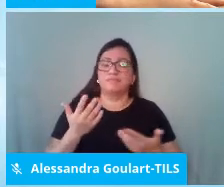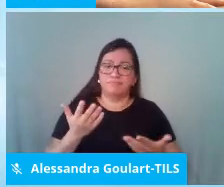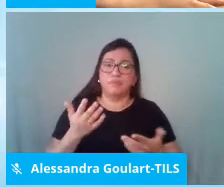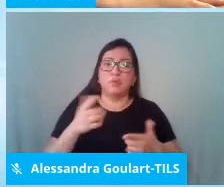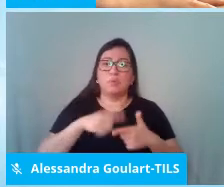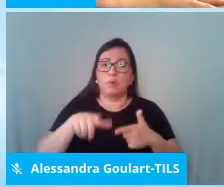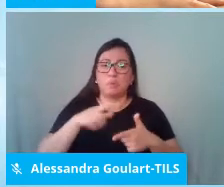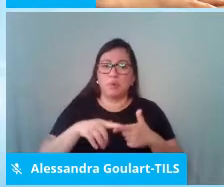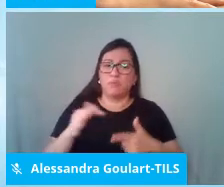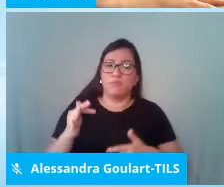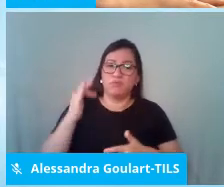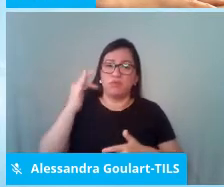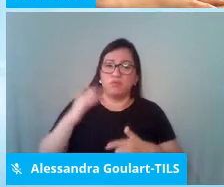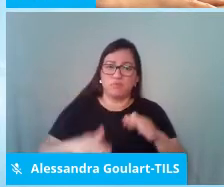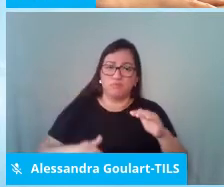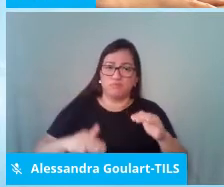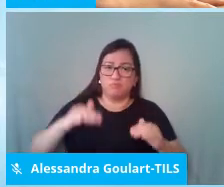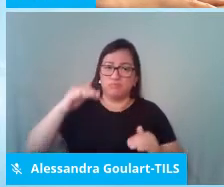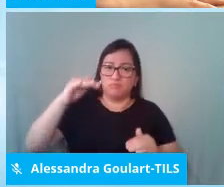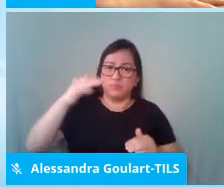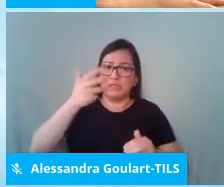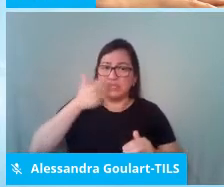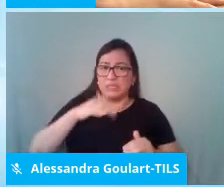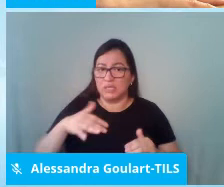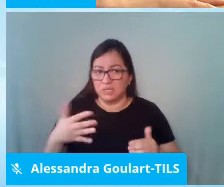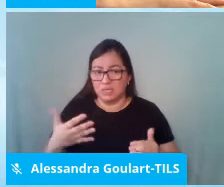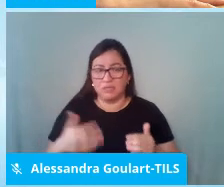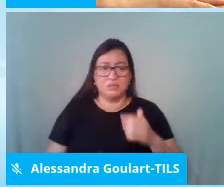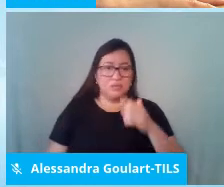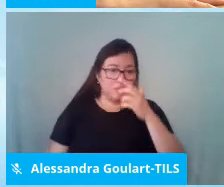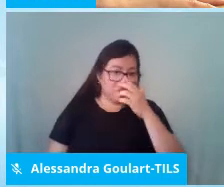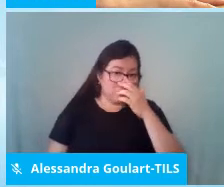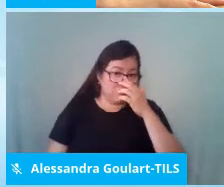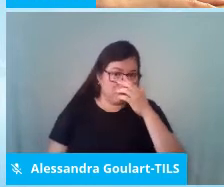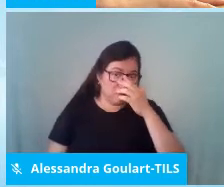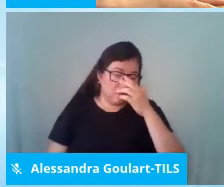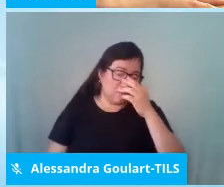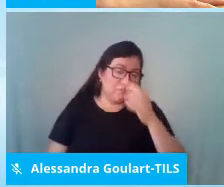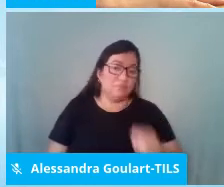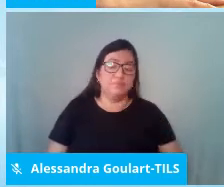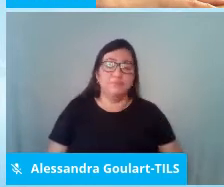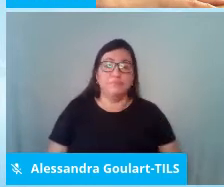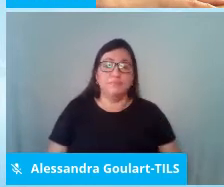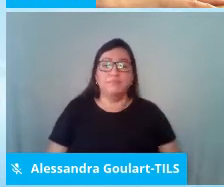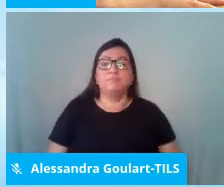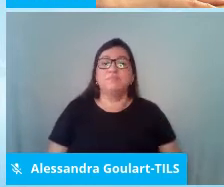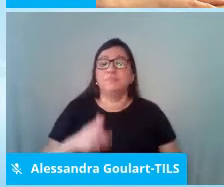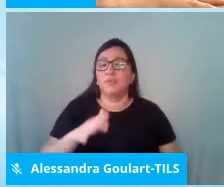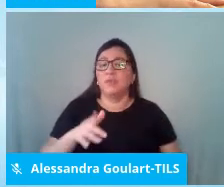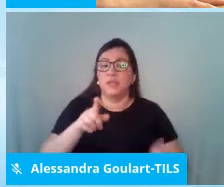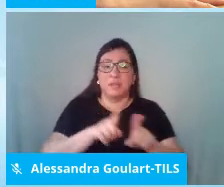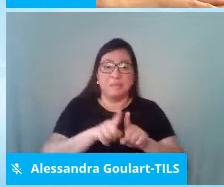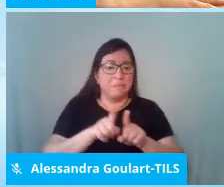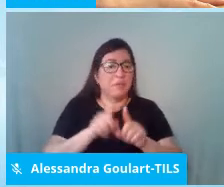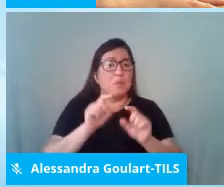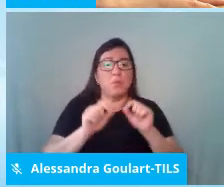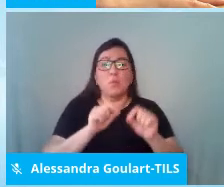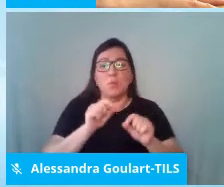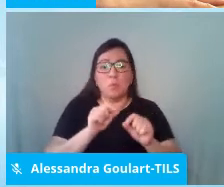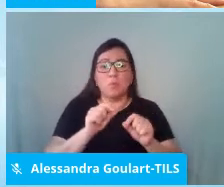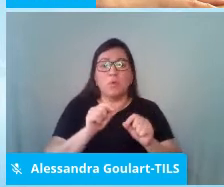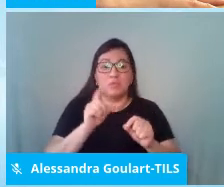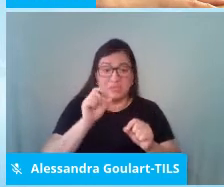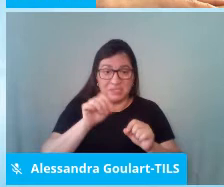de mortalidade também, né? Ela ocupa muitos leitos hospitalares de